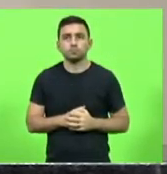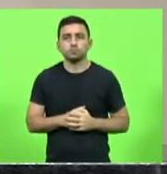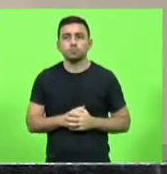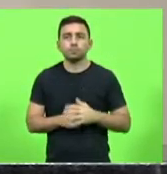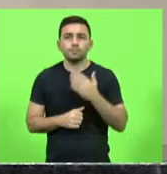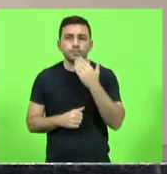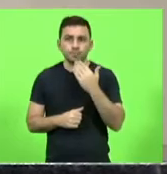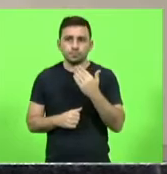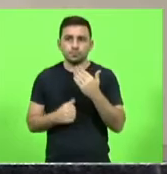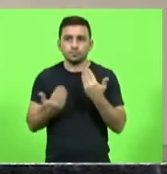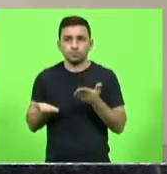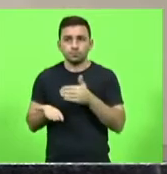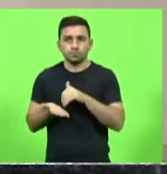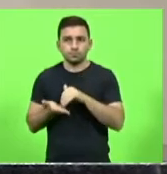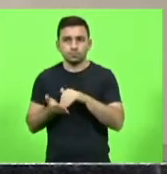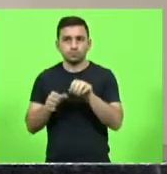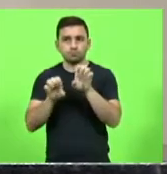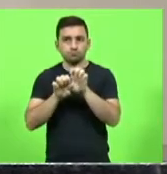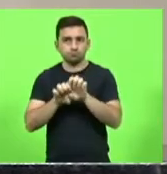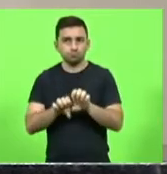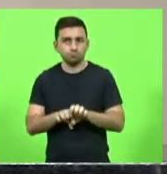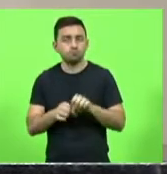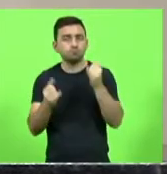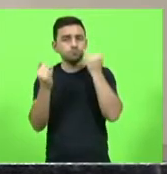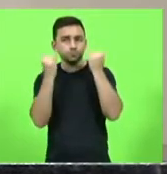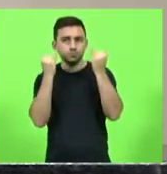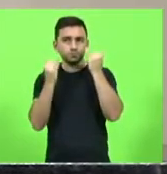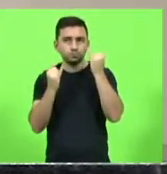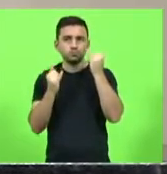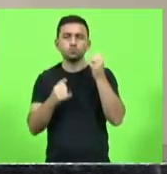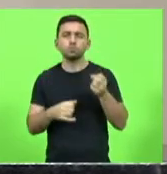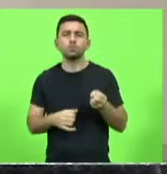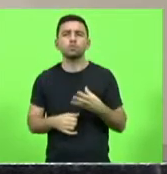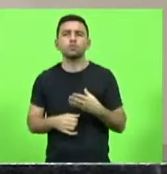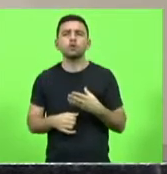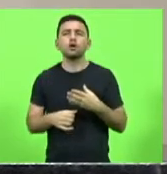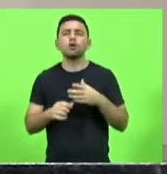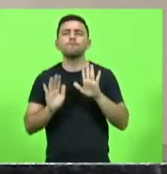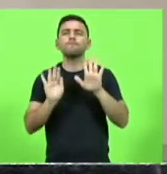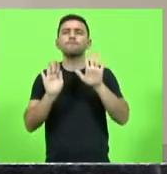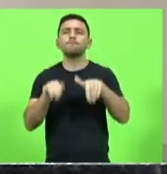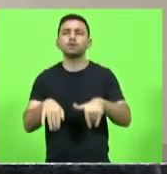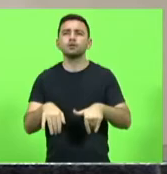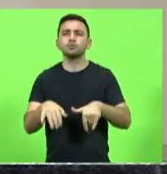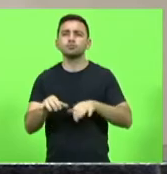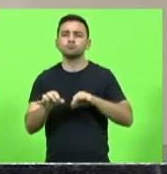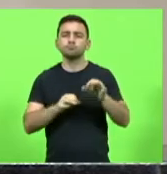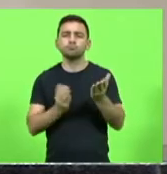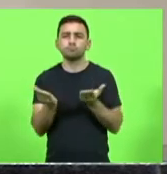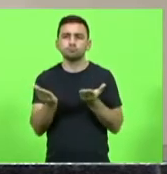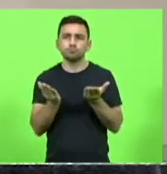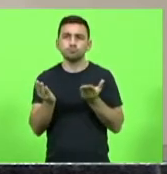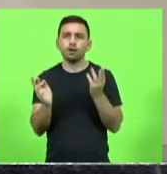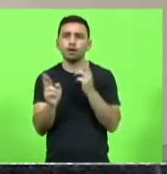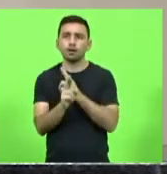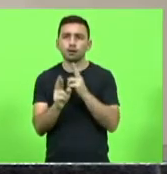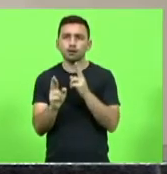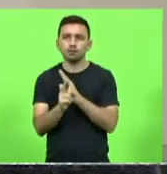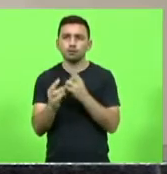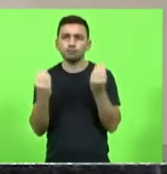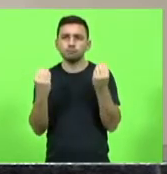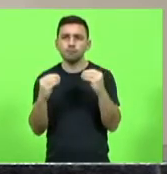solicitando ao secretário de Estado da Infraestrutura informações atualizadas acerca da finalização do procedimento licitatório relacionado à obra de implantação